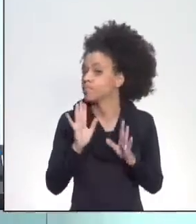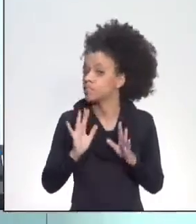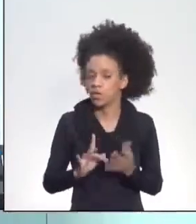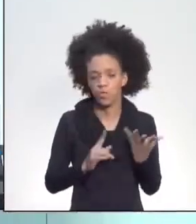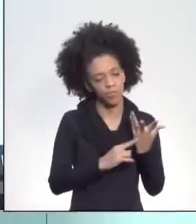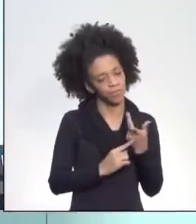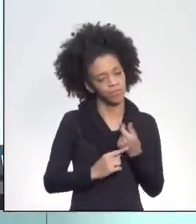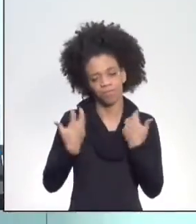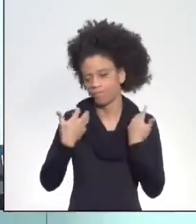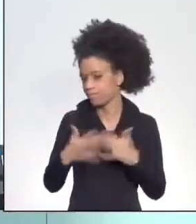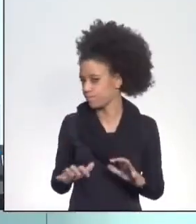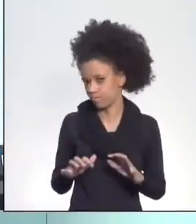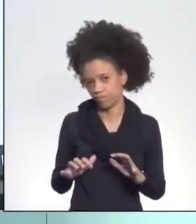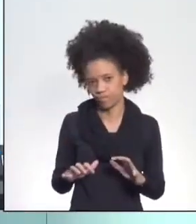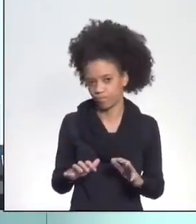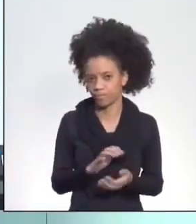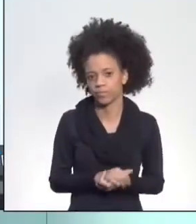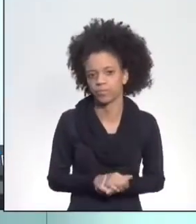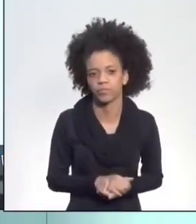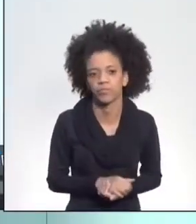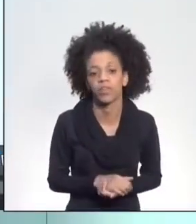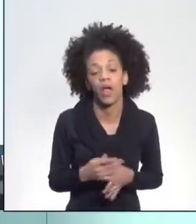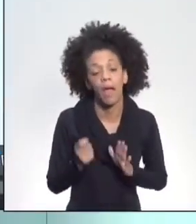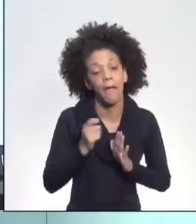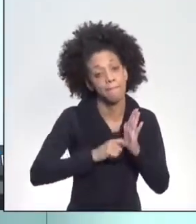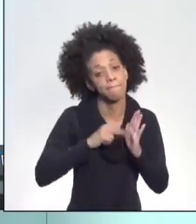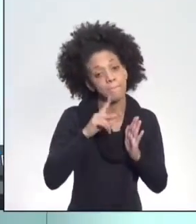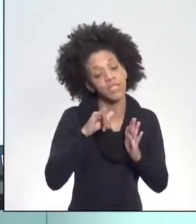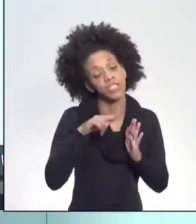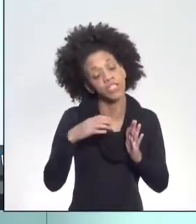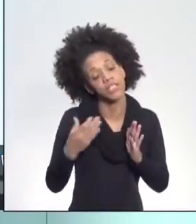arte e muito menos grafite. Certo? Aí é pichação mesmo.